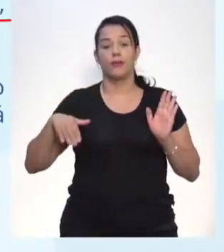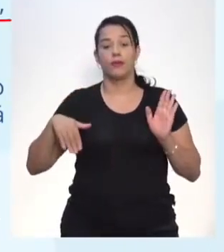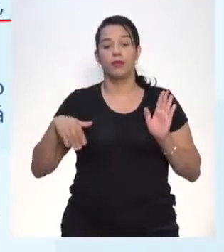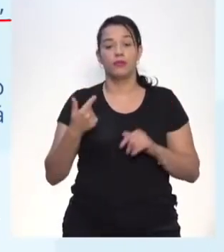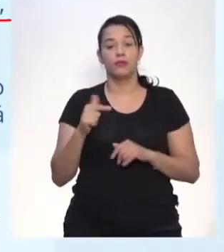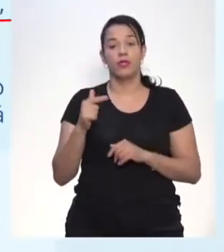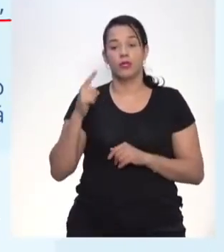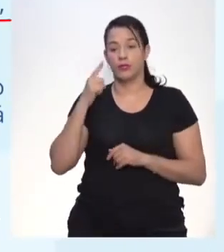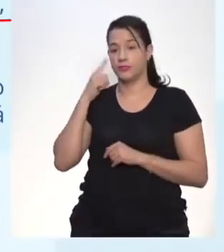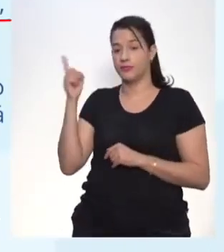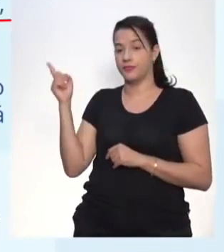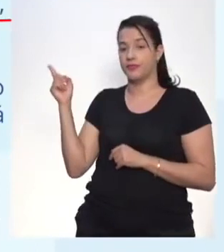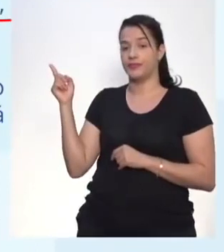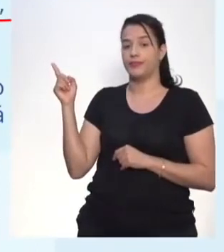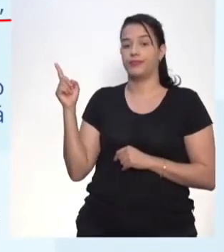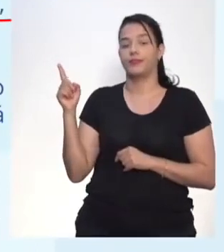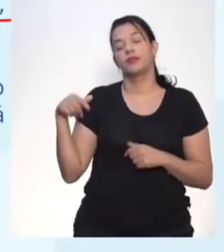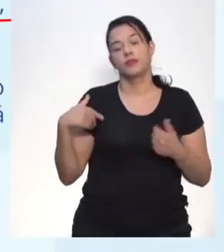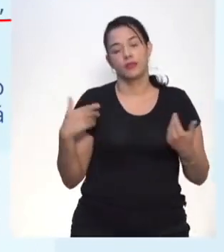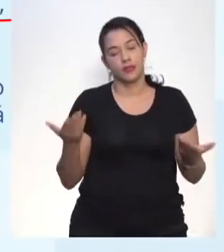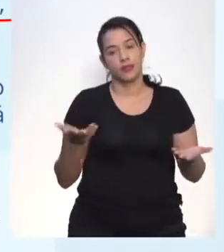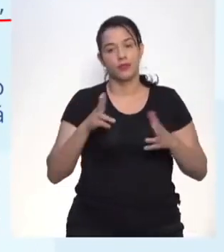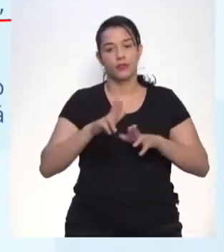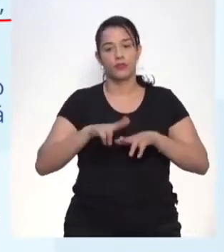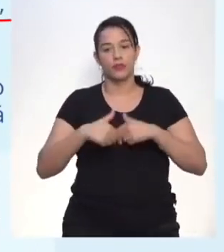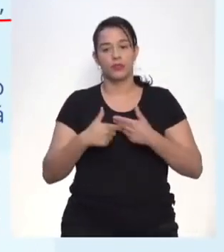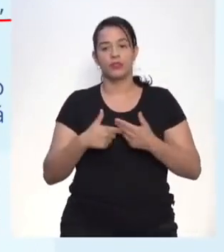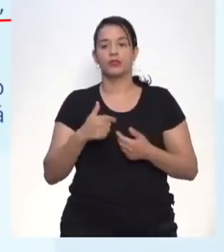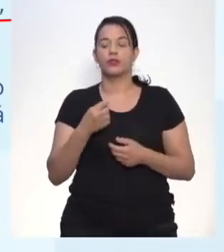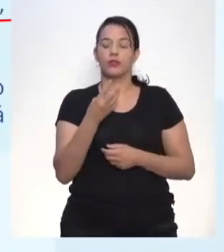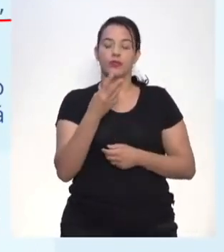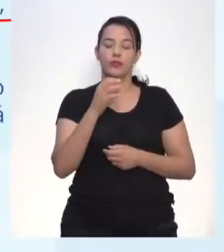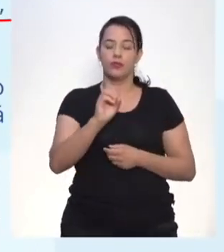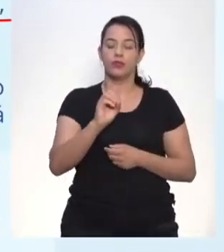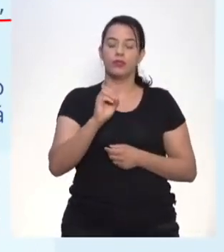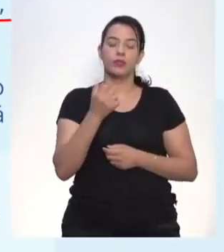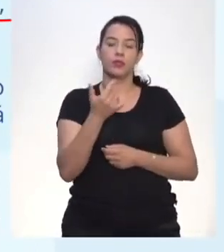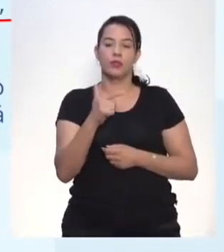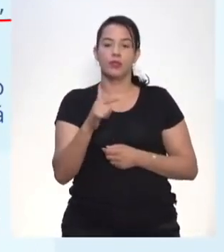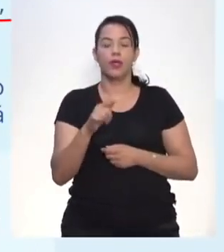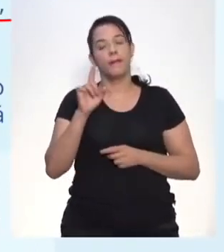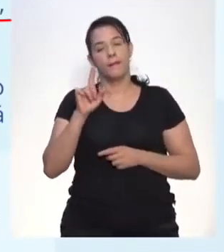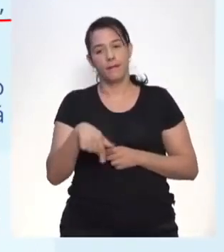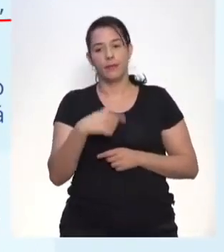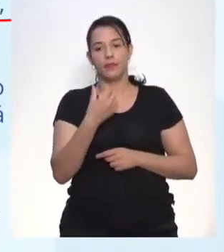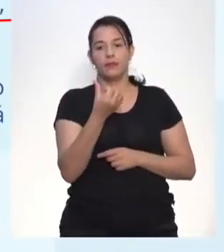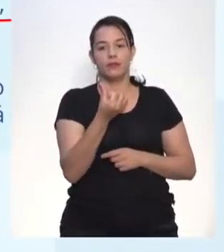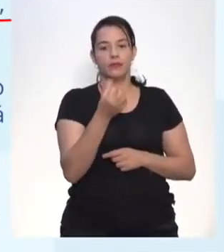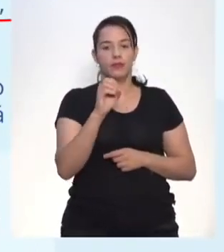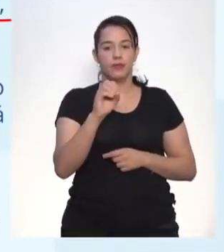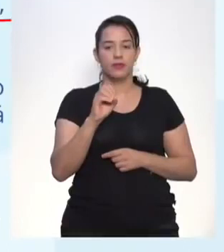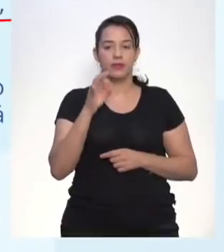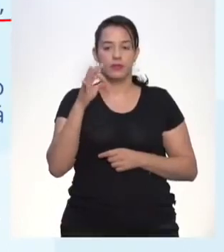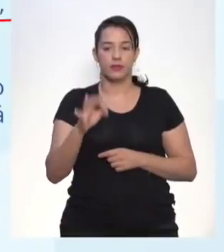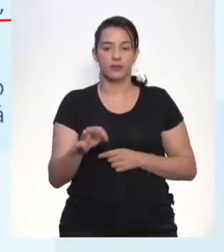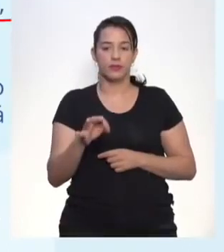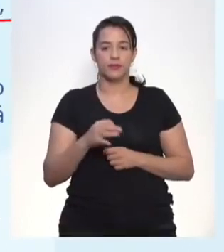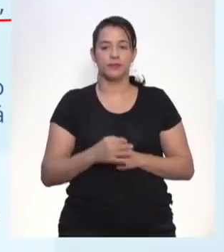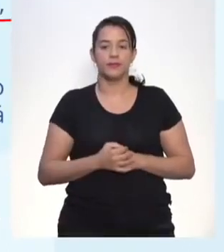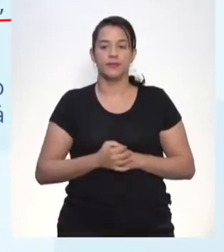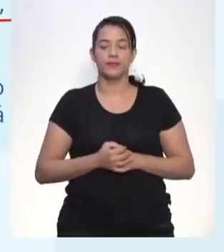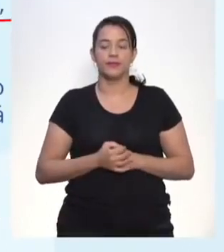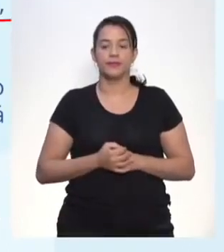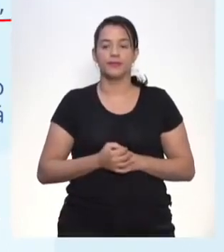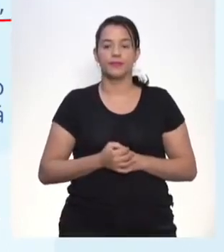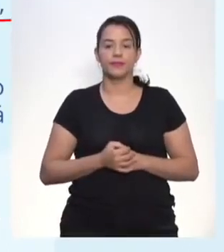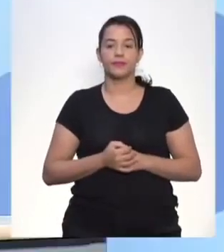não vai acontecer ele indo para a praia. Por isso que o 30 não faz parte, sim, o 60 aí faz parte da resposta correta, né?